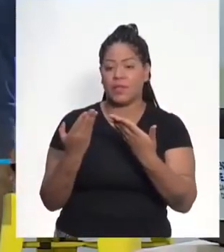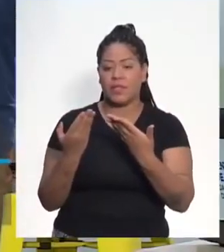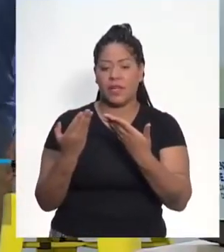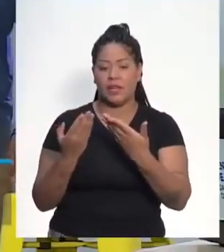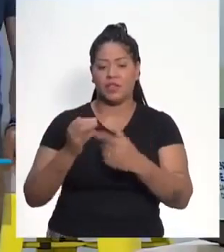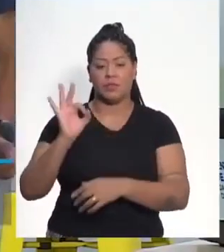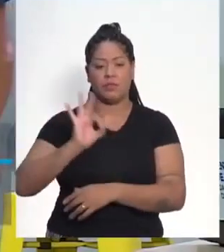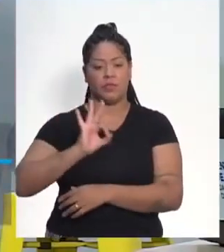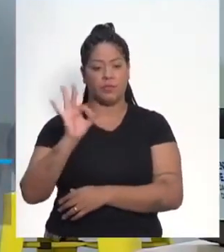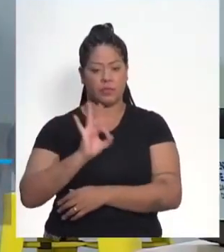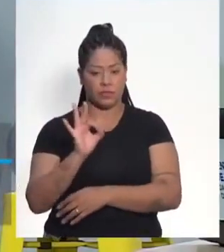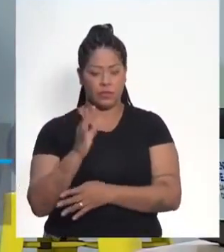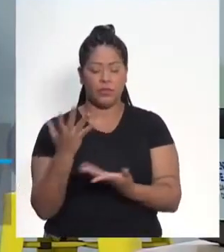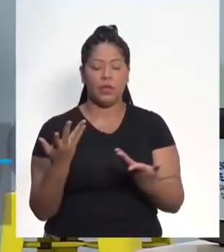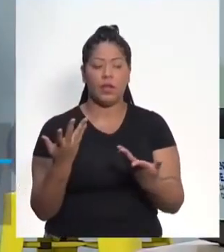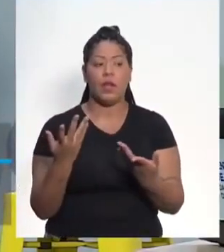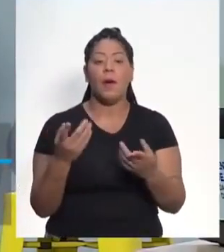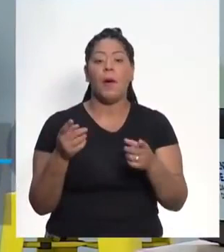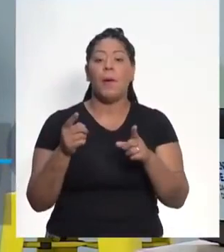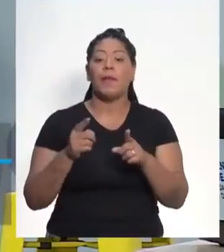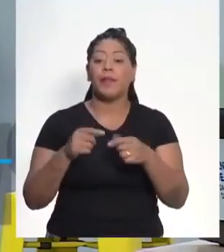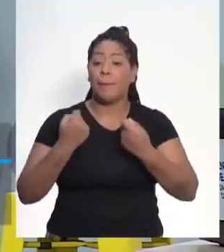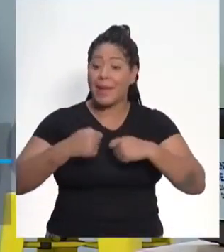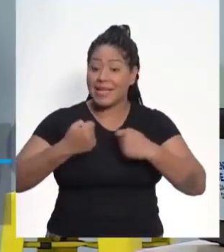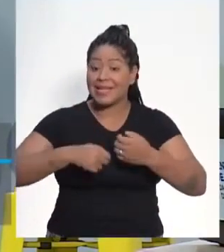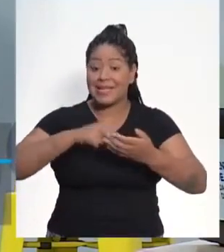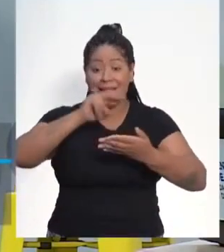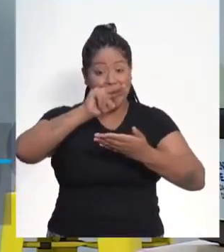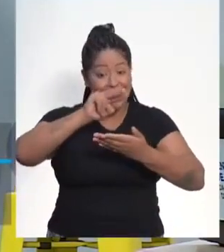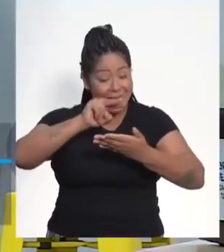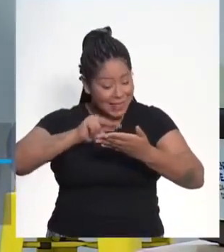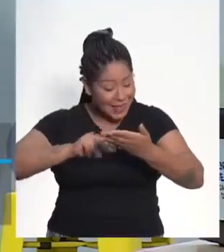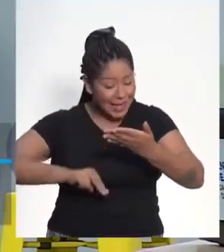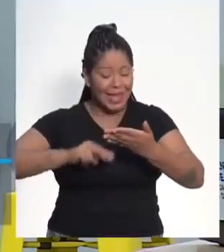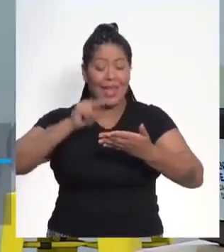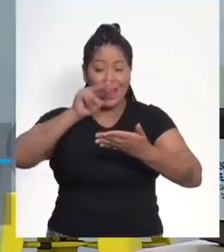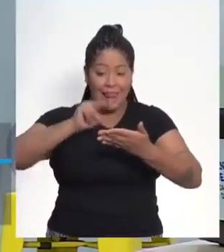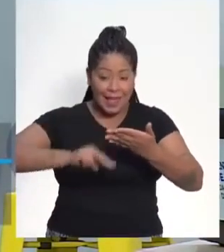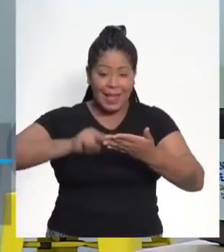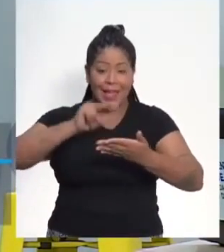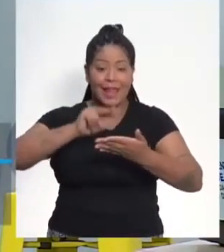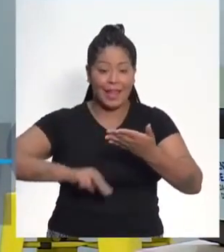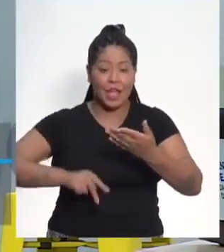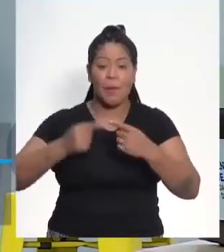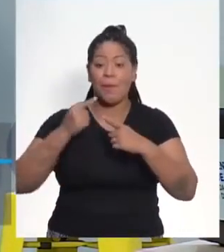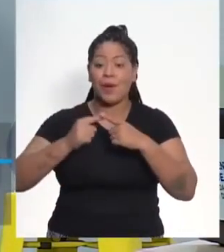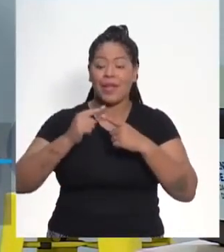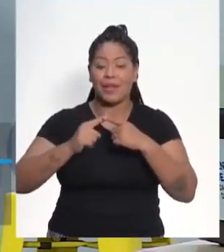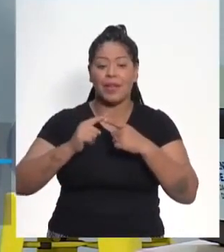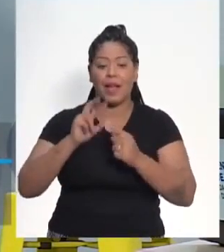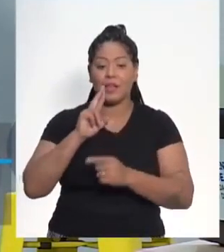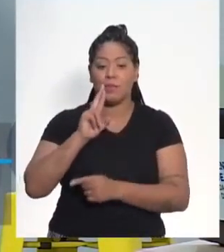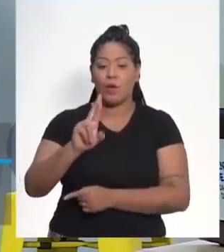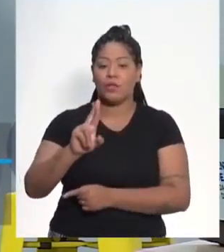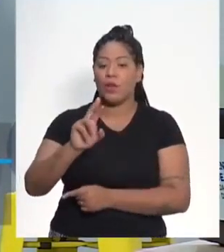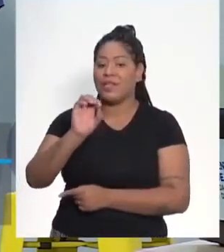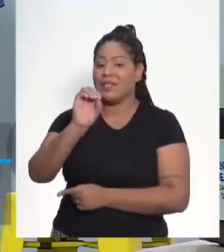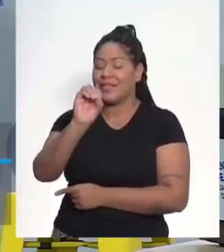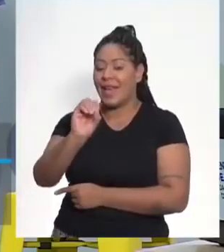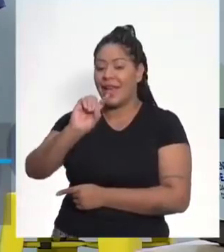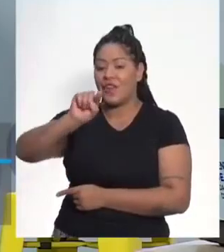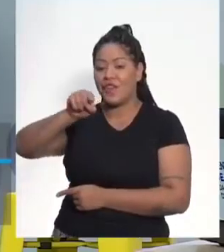insiste tanto que você faça a leitura do número decimal de forma correta. Então aqui, gente, o que está escrito? Está escrito